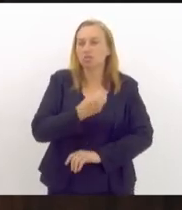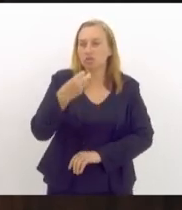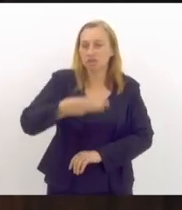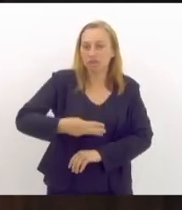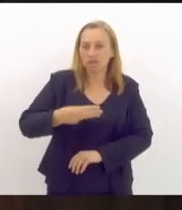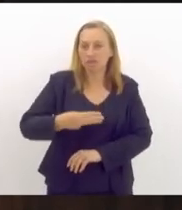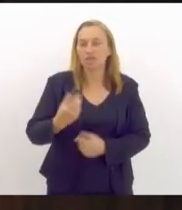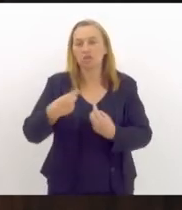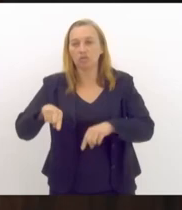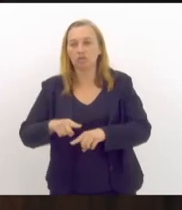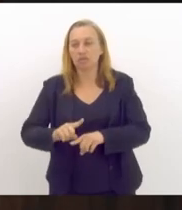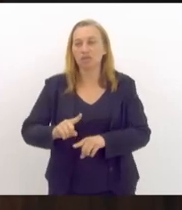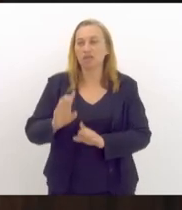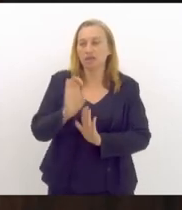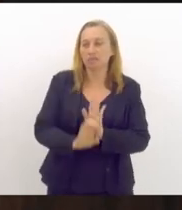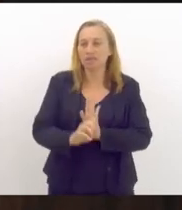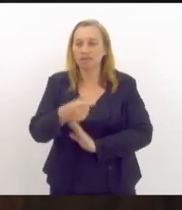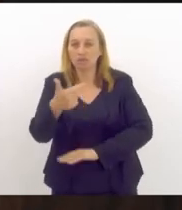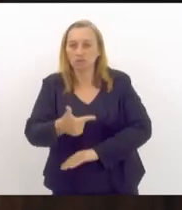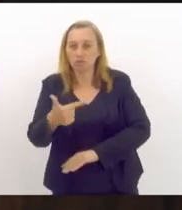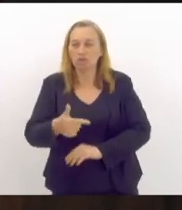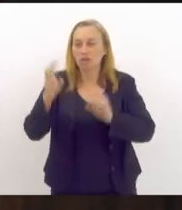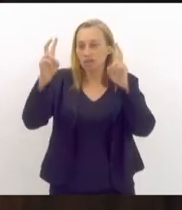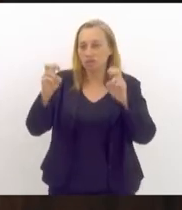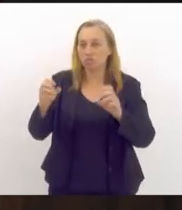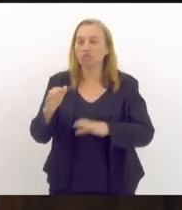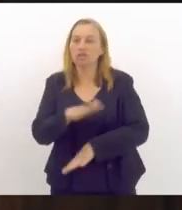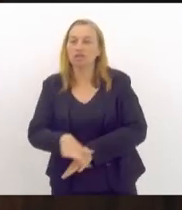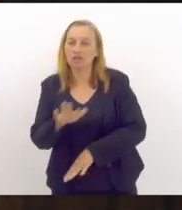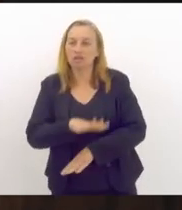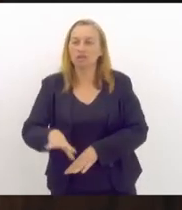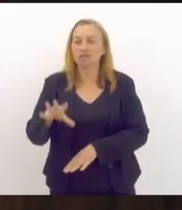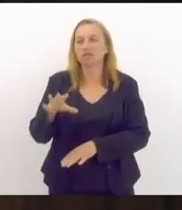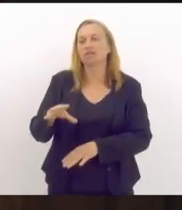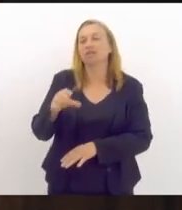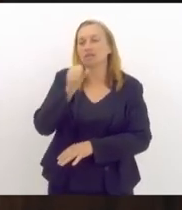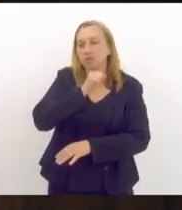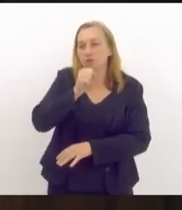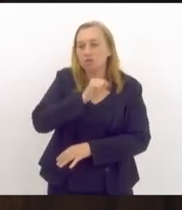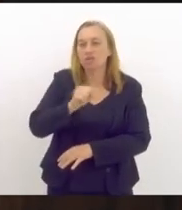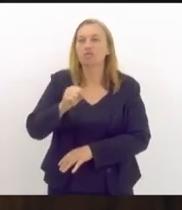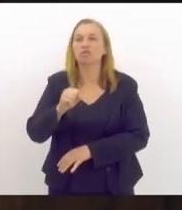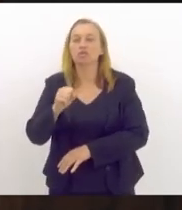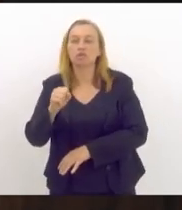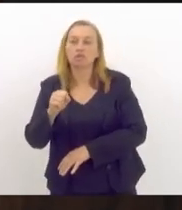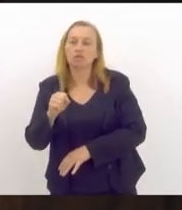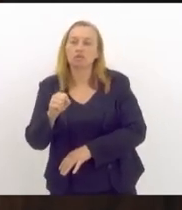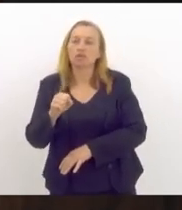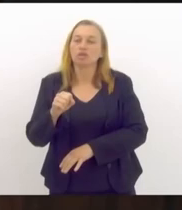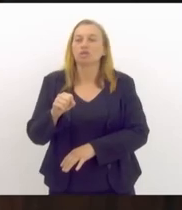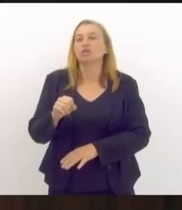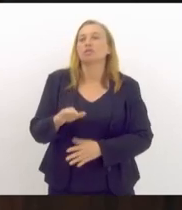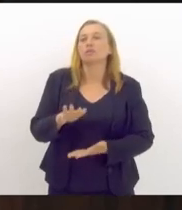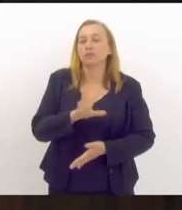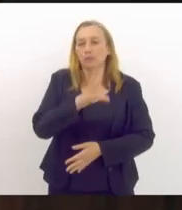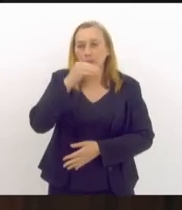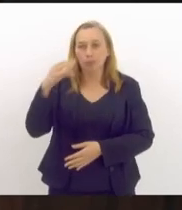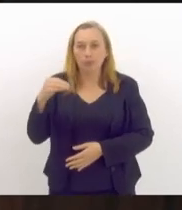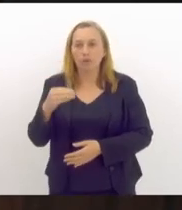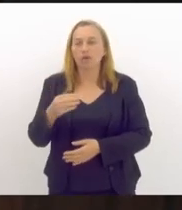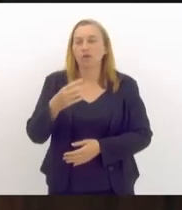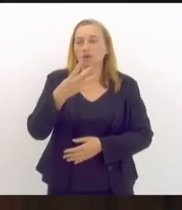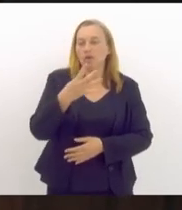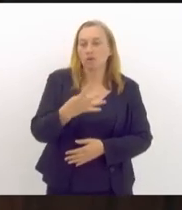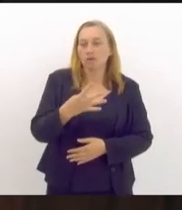e contrário emenda dois e assunto das crianças e adolescente idoso favoráveis emendas número 1 4 e 5 favoráveis